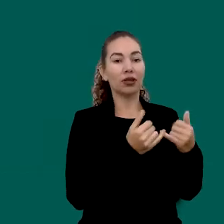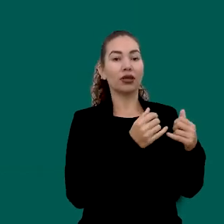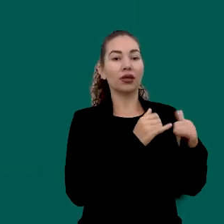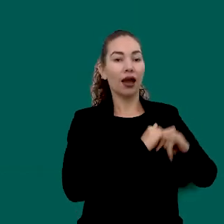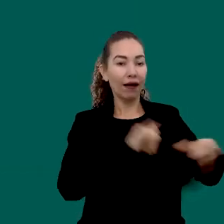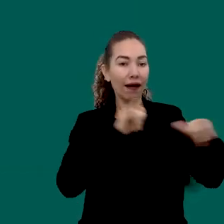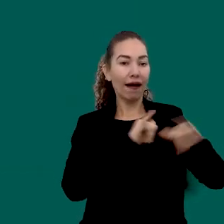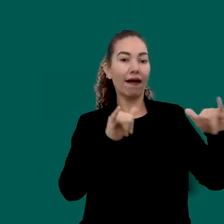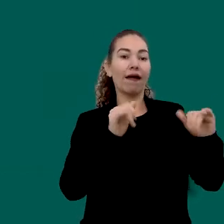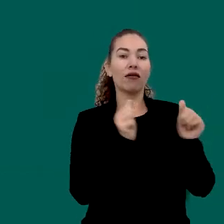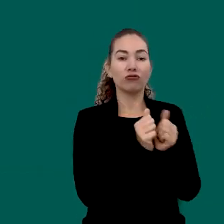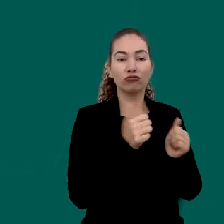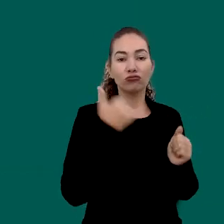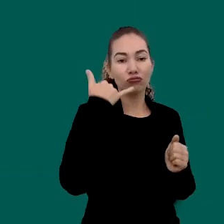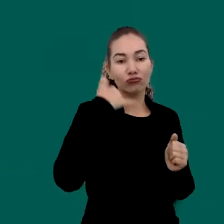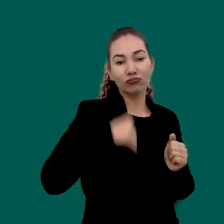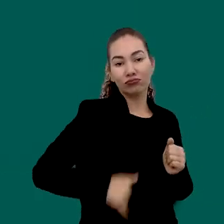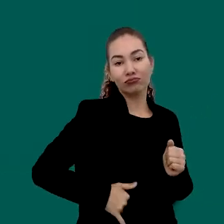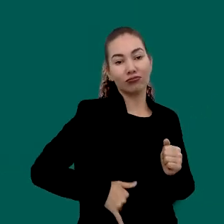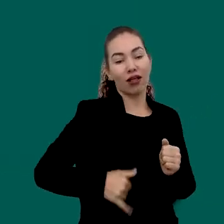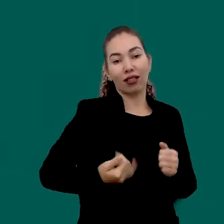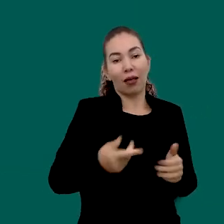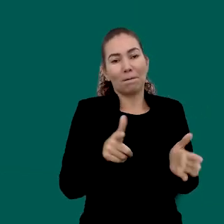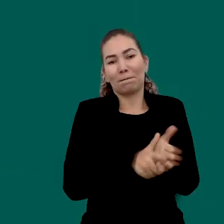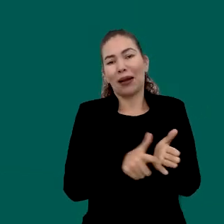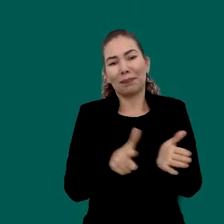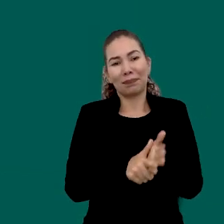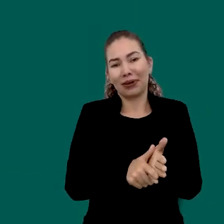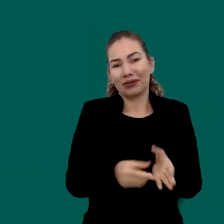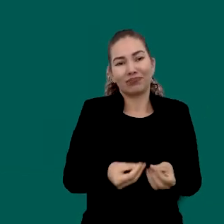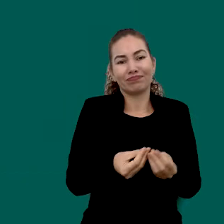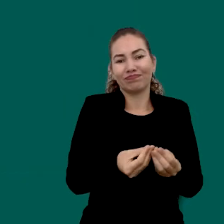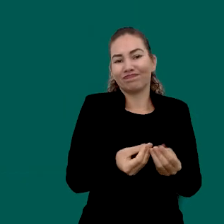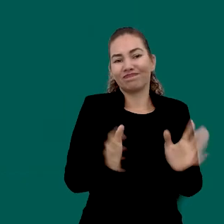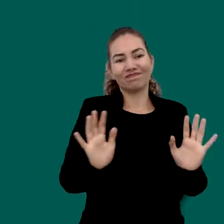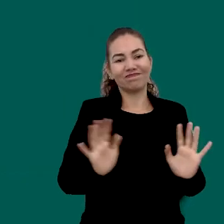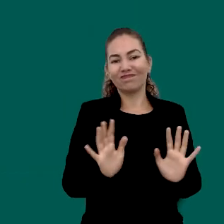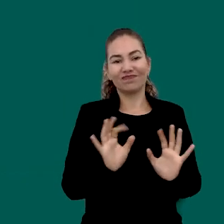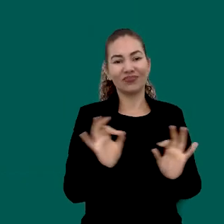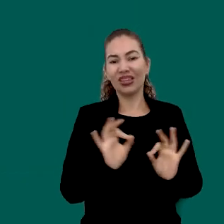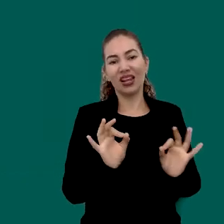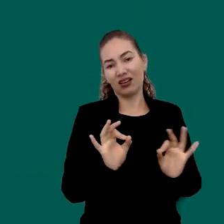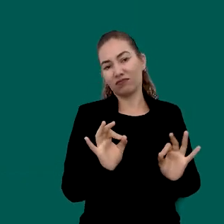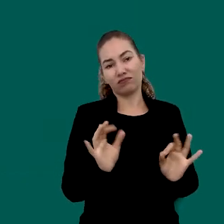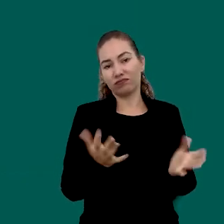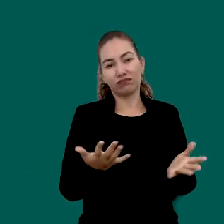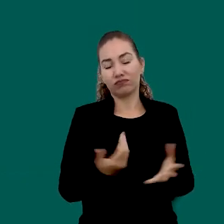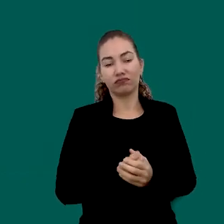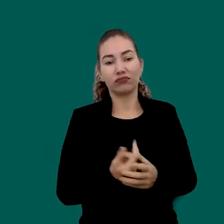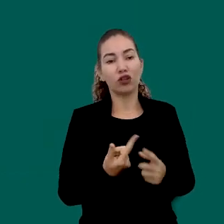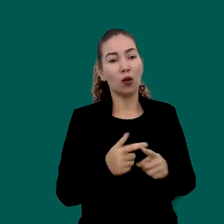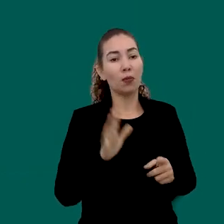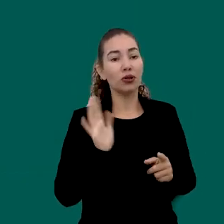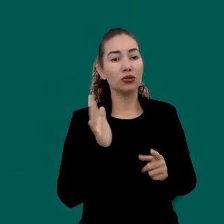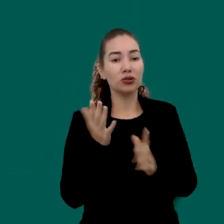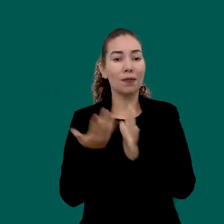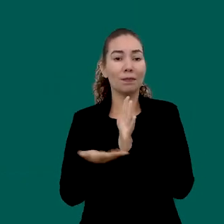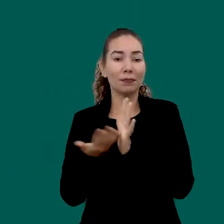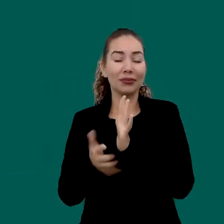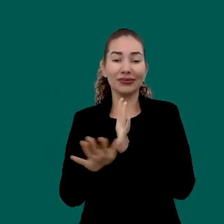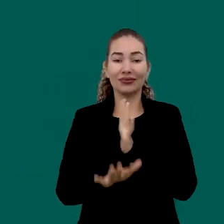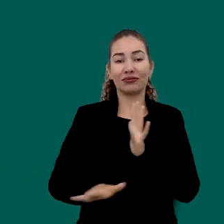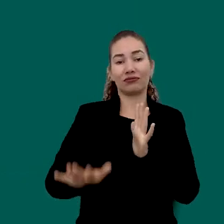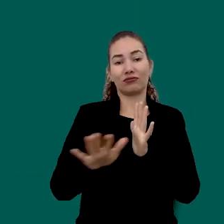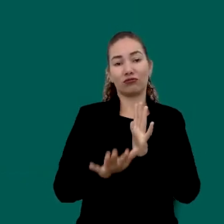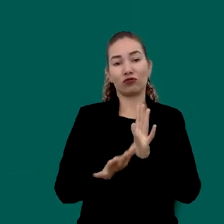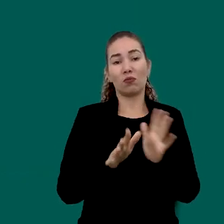vê, ele printa, ele leva, ele carrega, a gente está com o celular. Não leva mais o papelzinho do mercado. Regiões muito periféricas ainda é muito forte, mas a